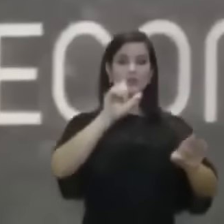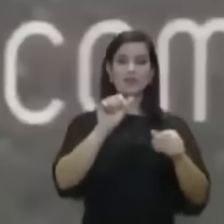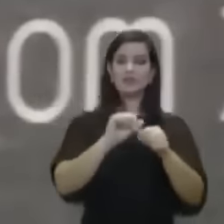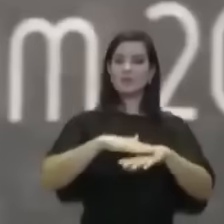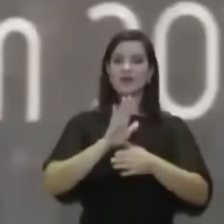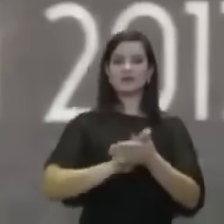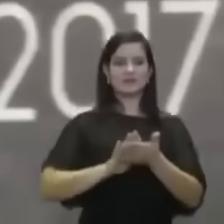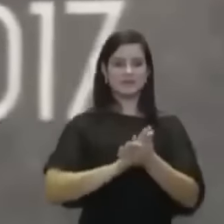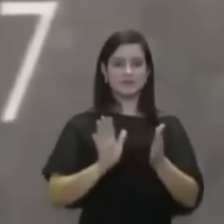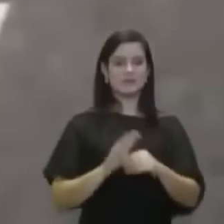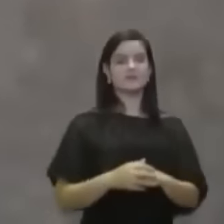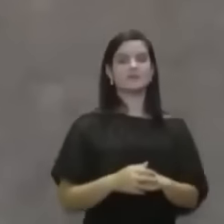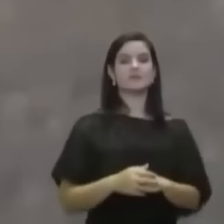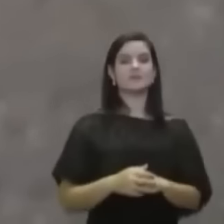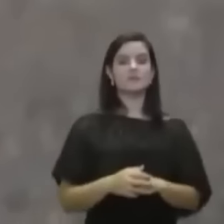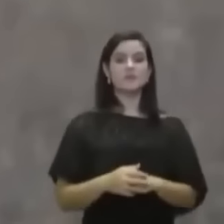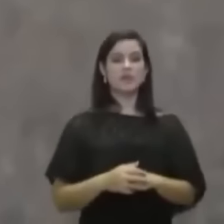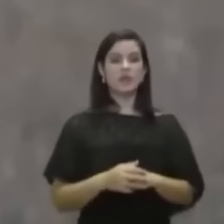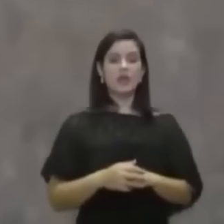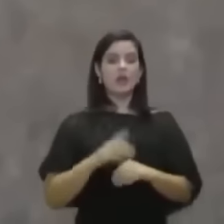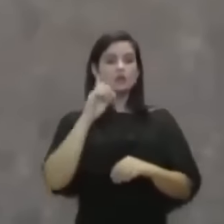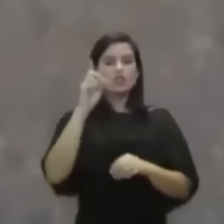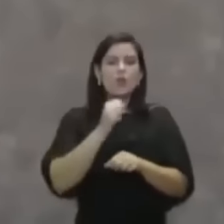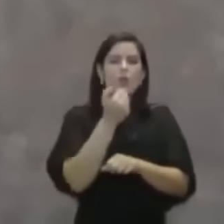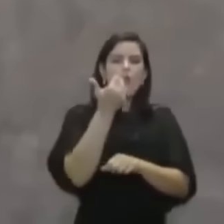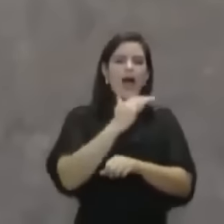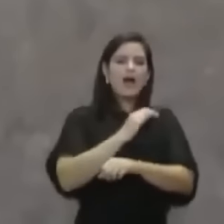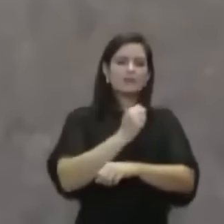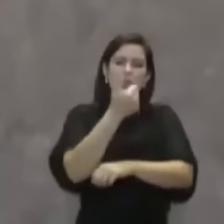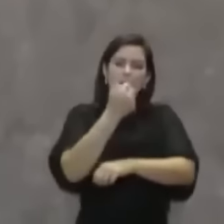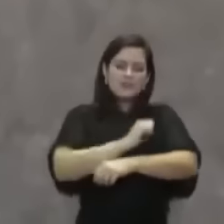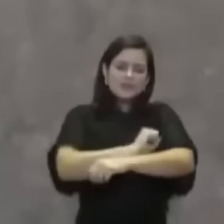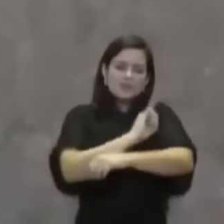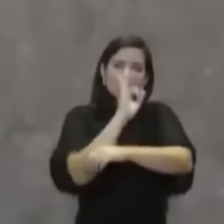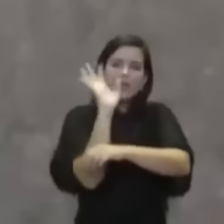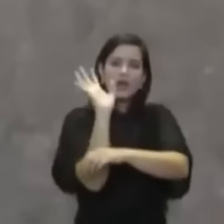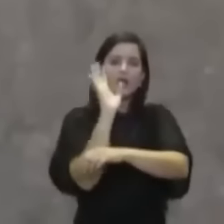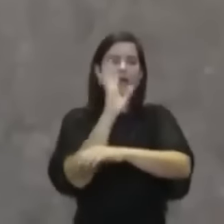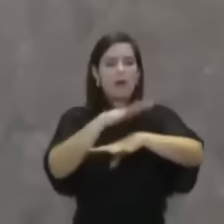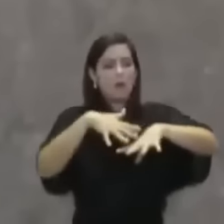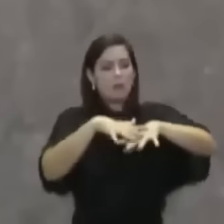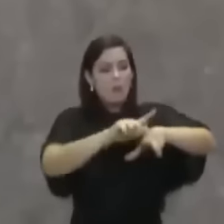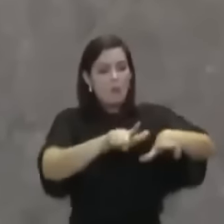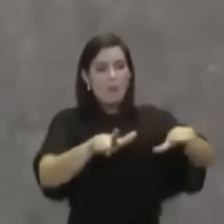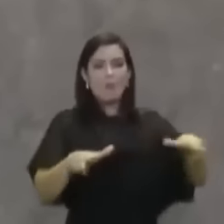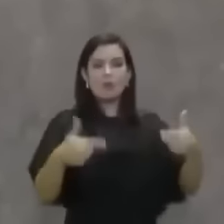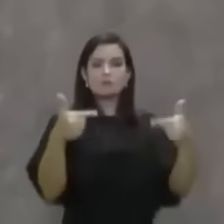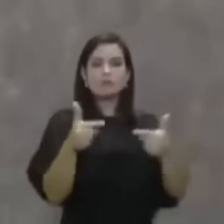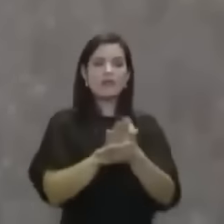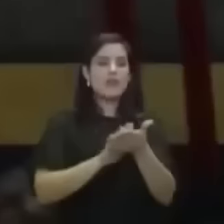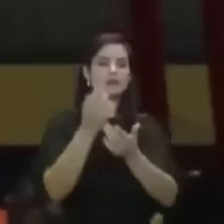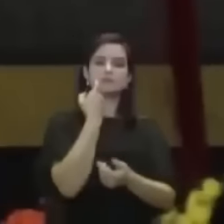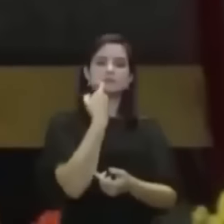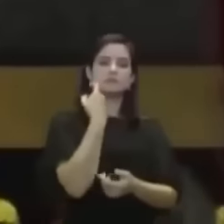O dia já está quase amanhecendo, eles já estão voltando a 100 metros da praia, as redes vazias e limpas, sem nada.